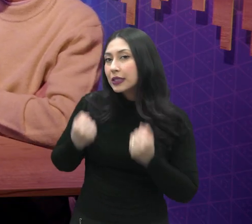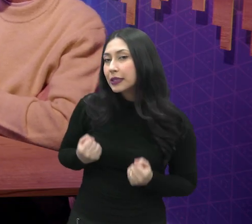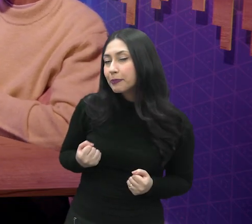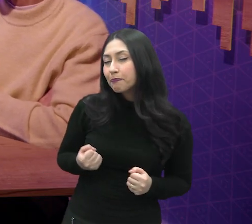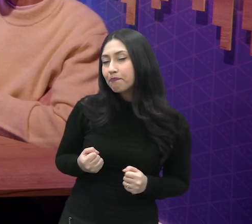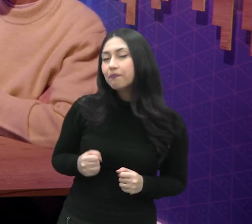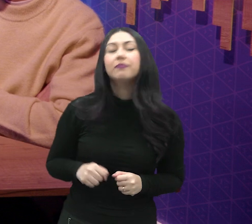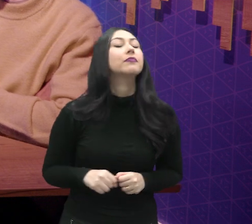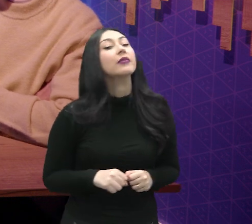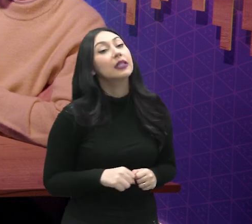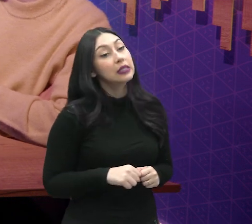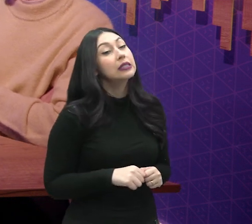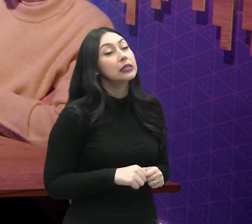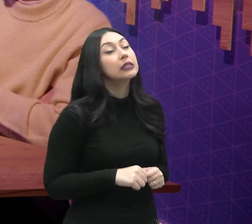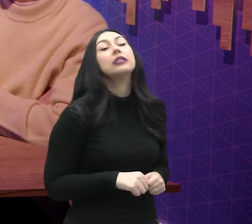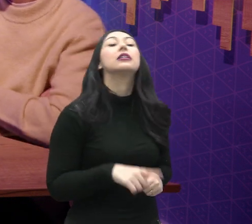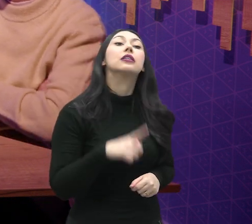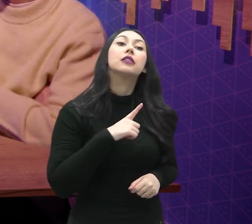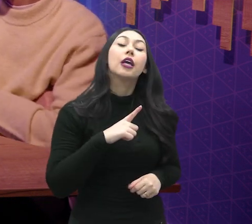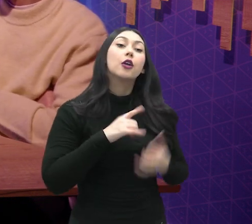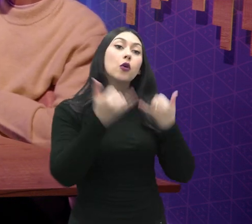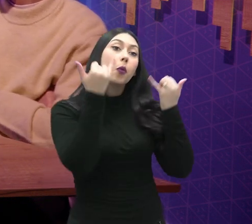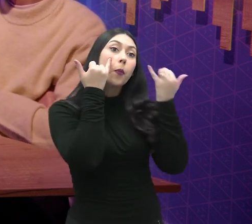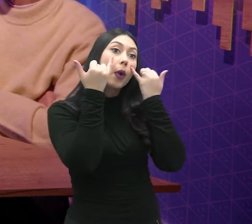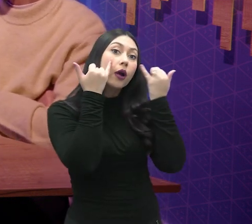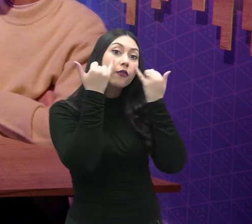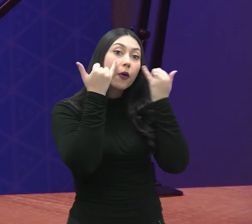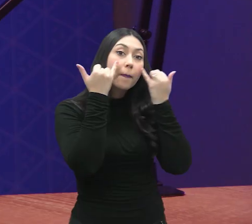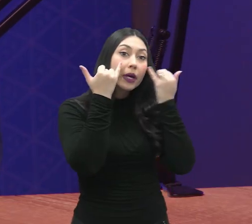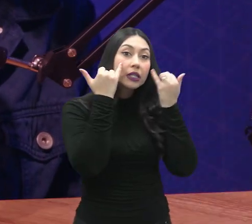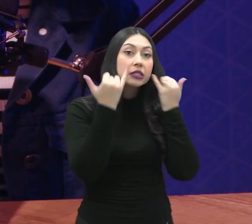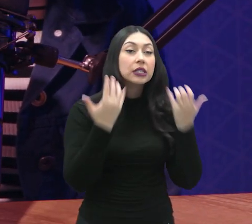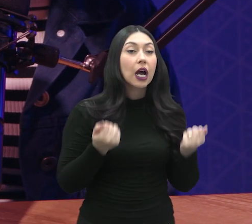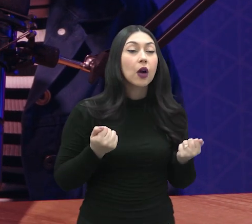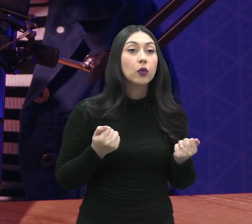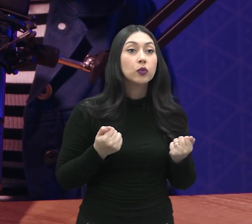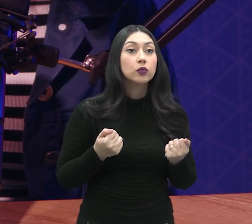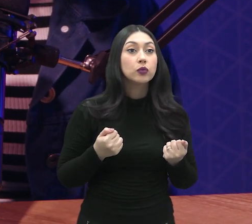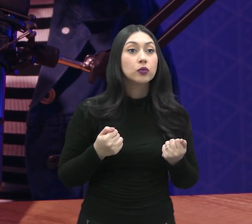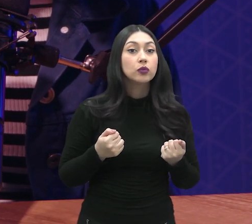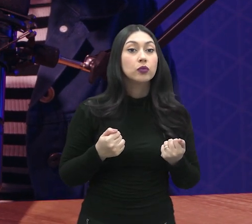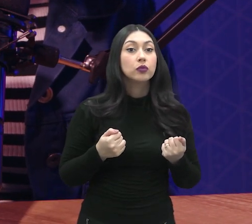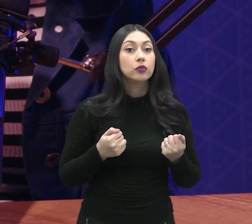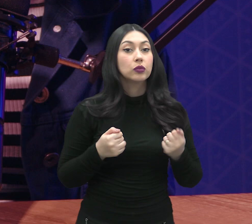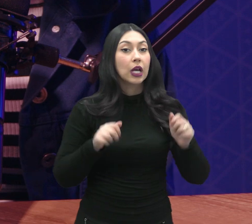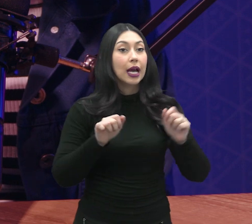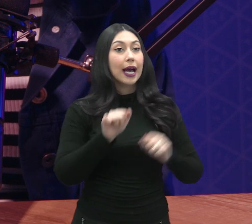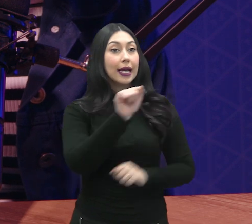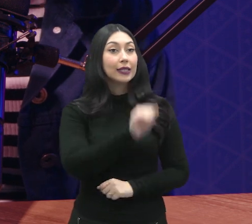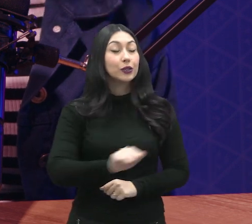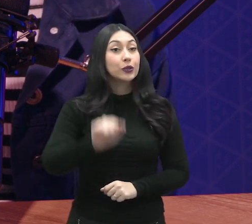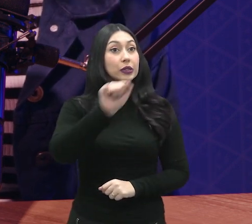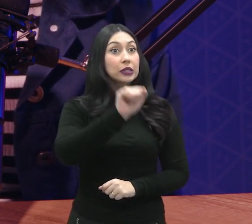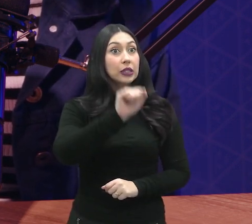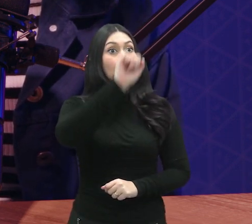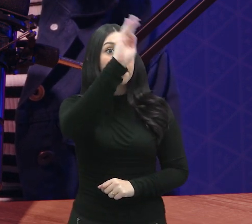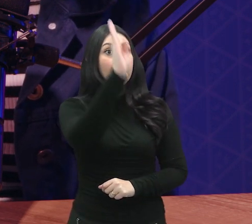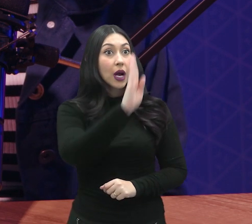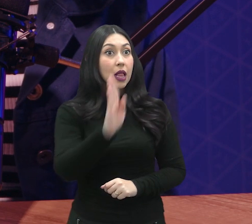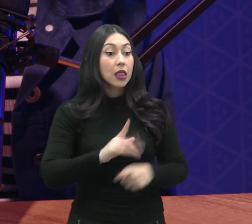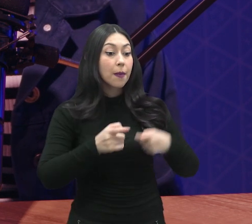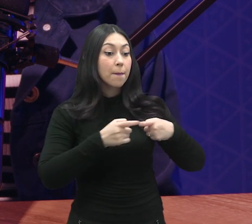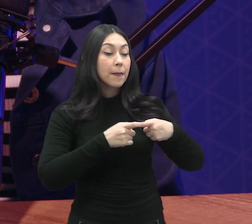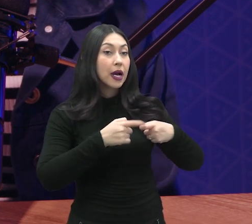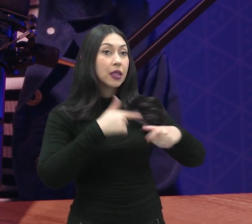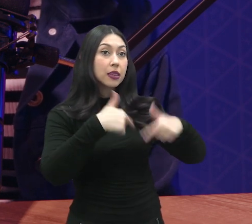então, Tami, que você achou interessante? Perfeito. A gente tem um dado sobre, né, na verdade, da Associação Nacional de Medicina do Trabalho, que